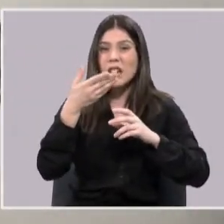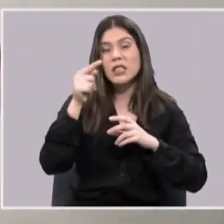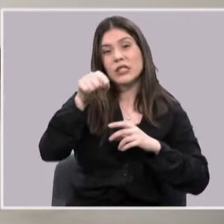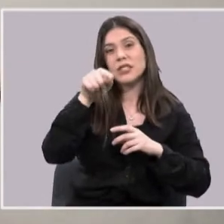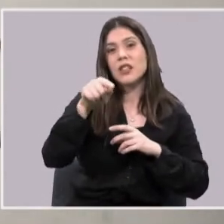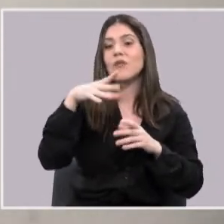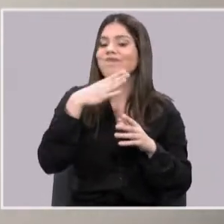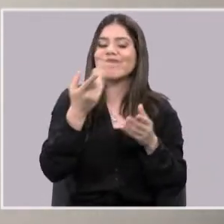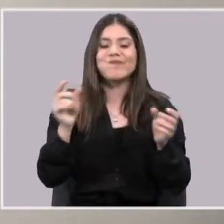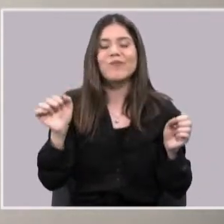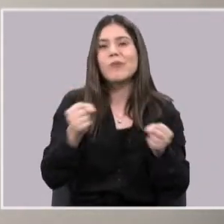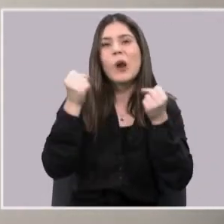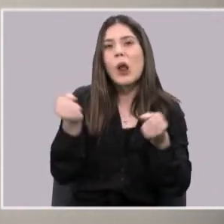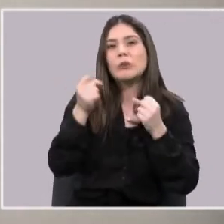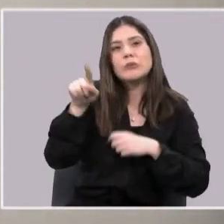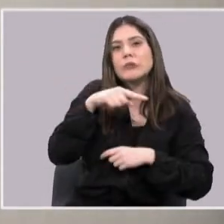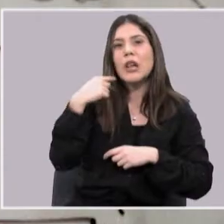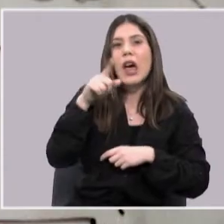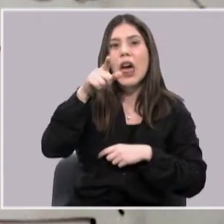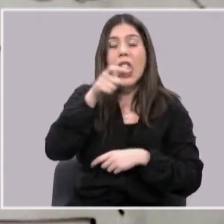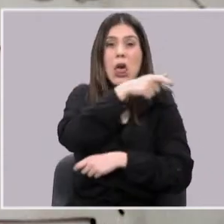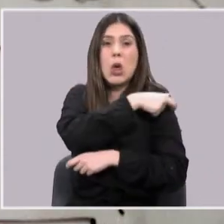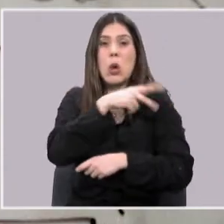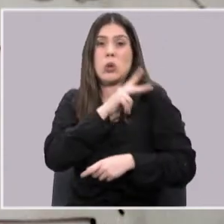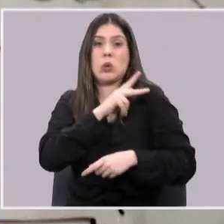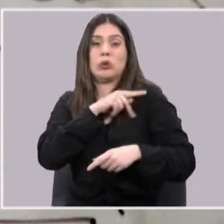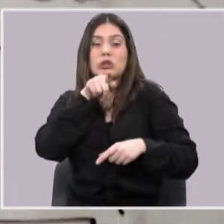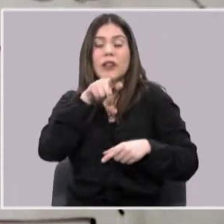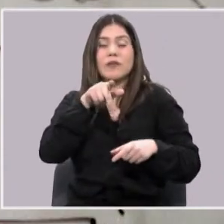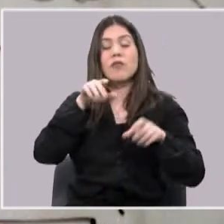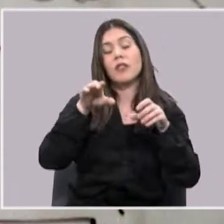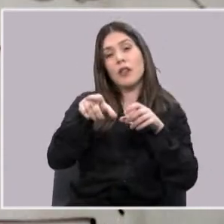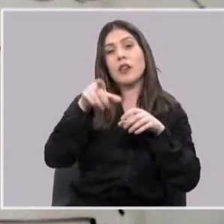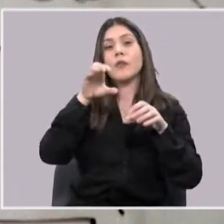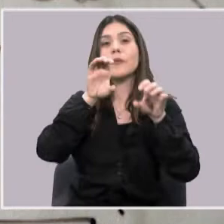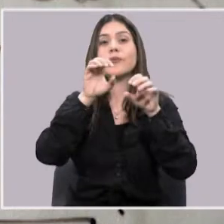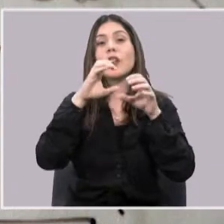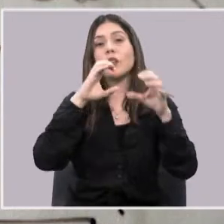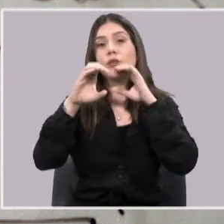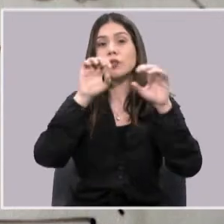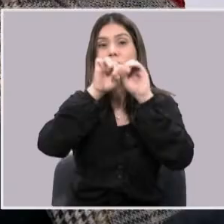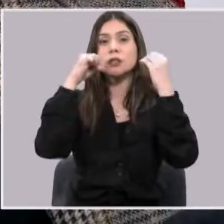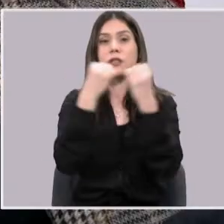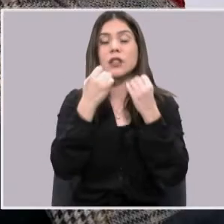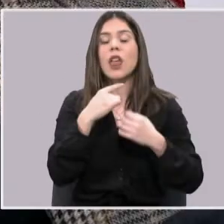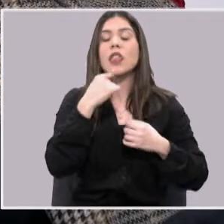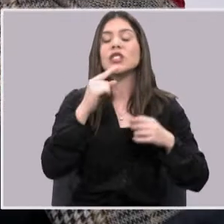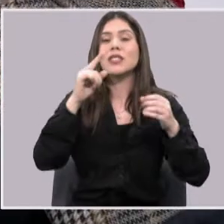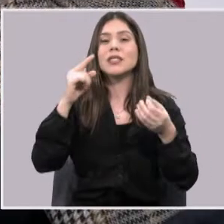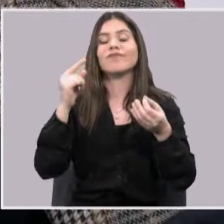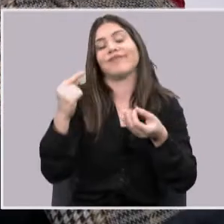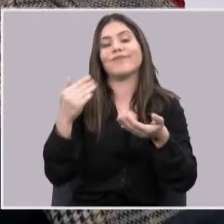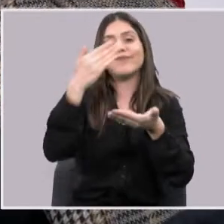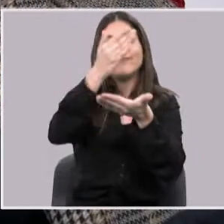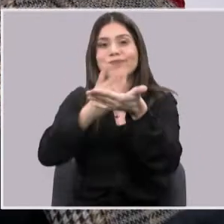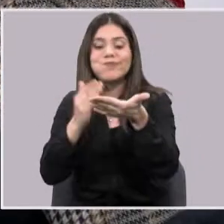graves, ainda não se encontrou um modelo de negócio sustentável para os jornais e os patrões dos média têm considerado que vale a pena